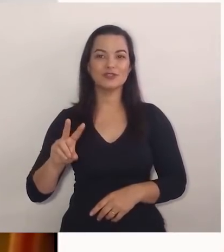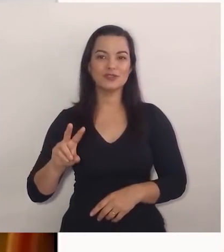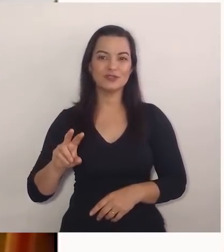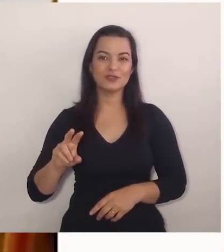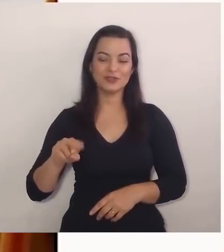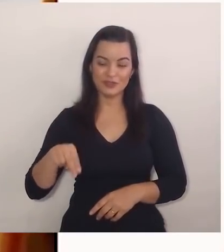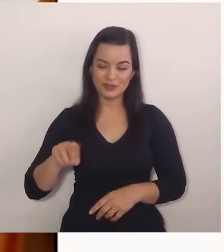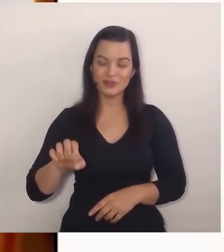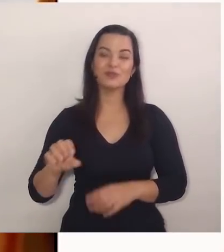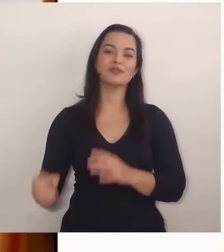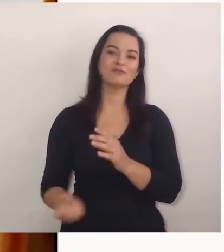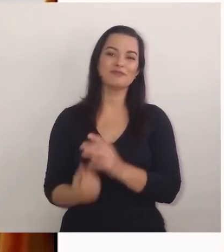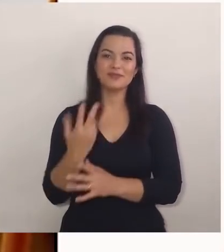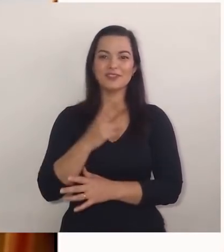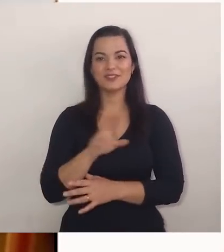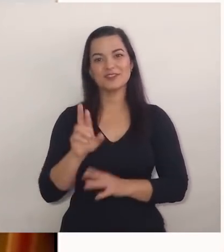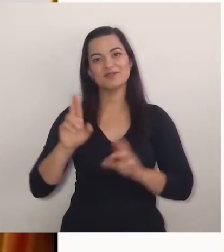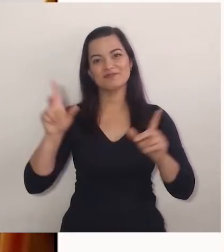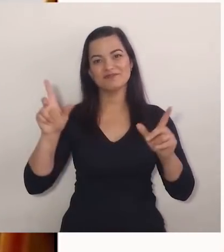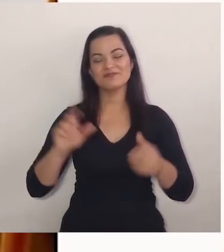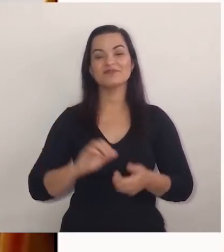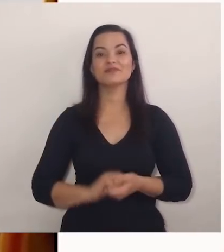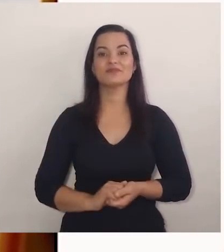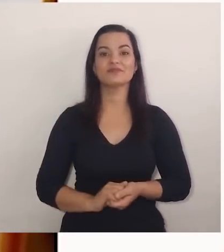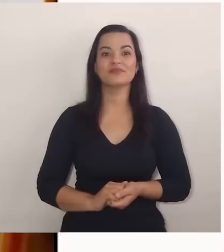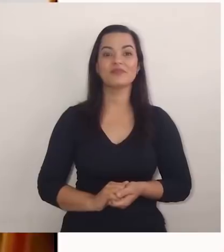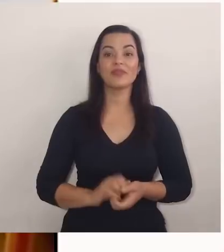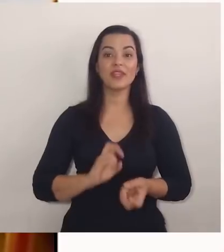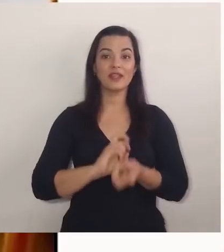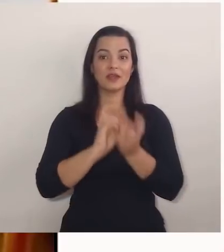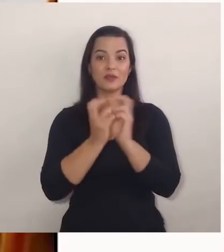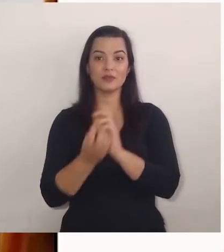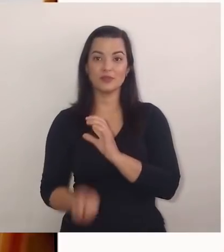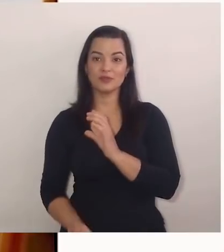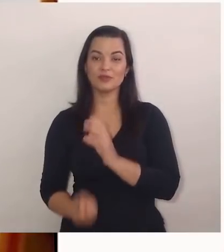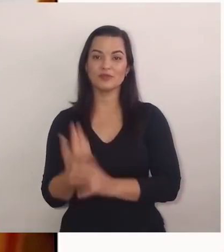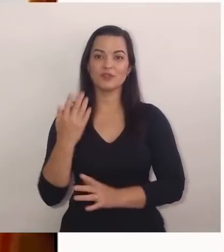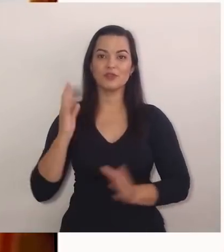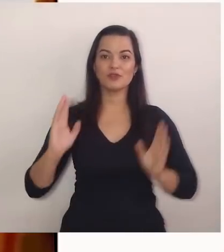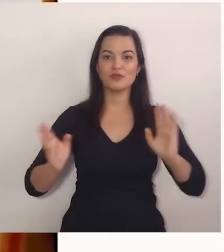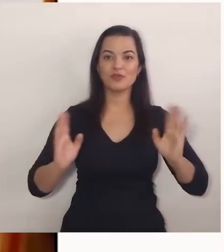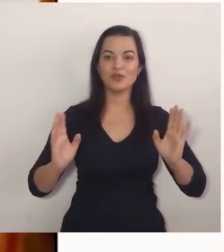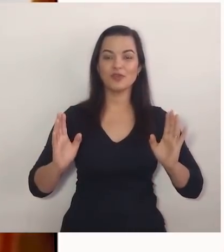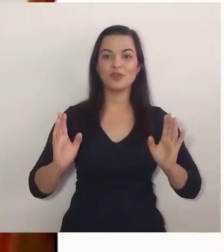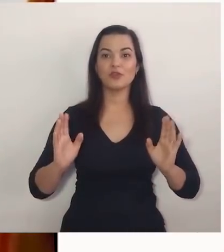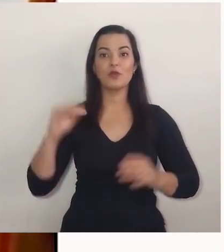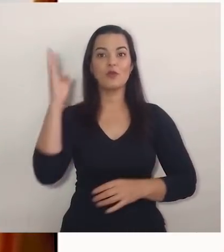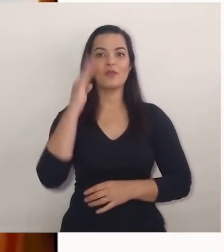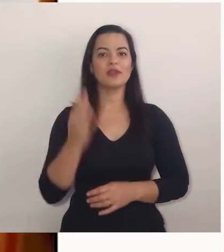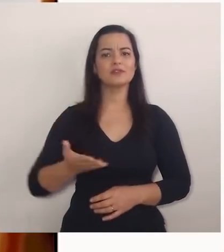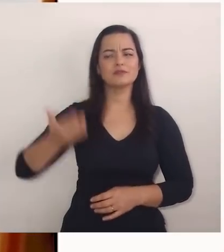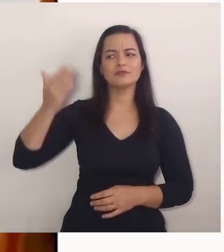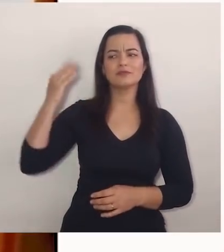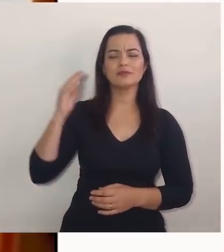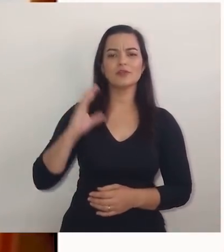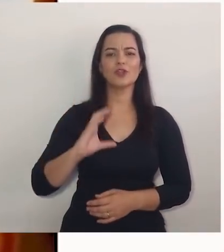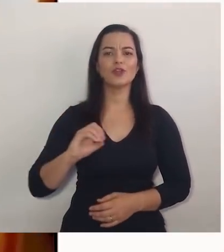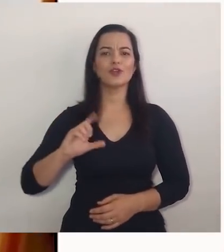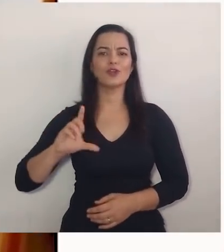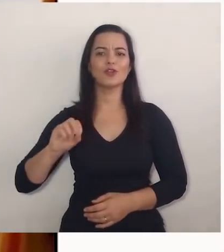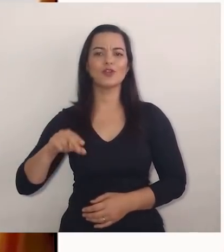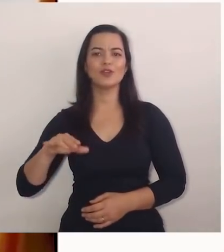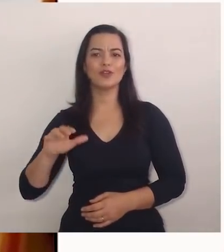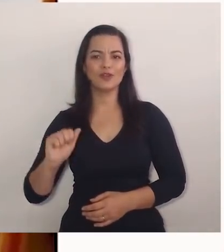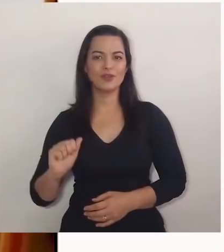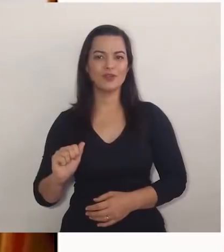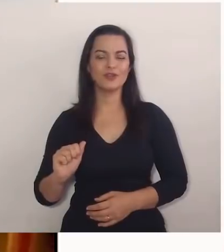capoeira surgiu no Brasil colonial, no tempo da escravidão. Os negros africanos que vieram da África